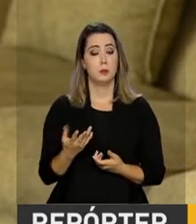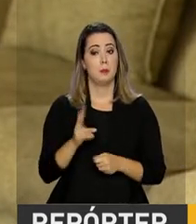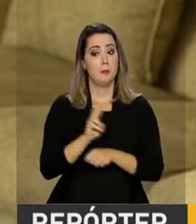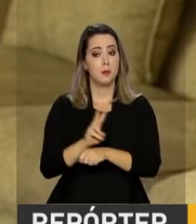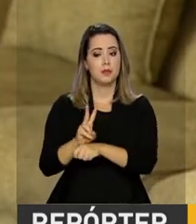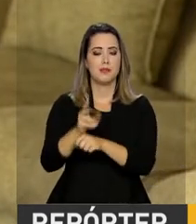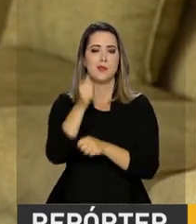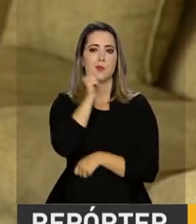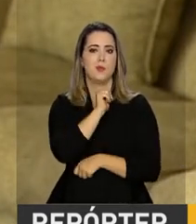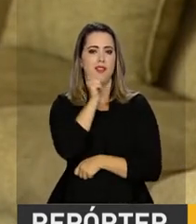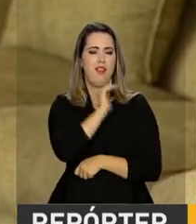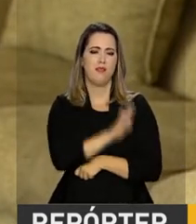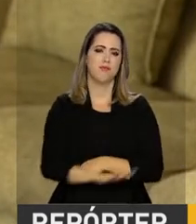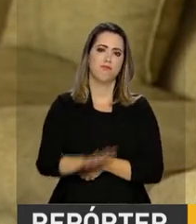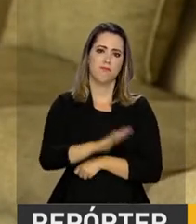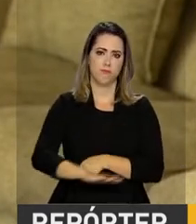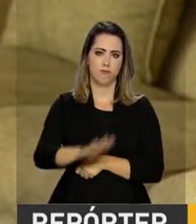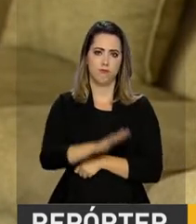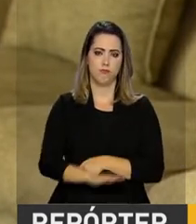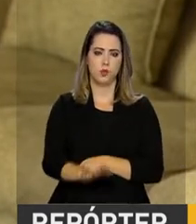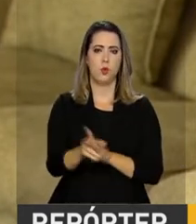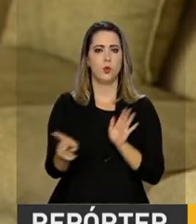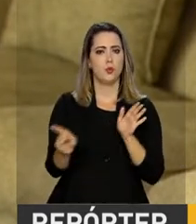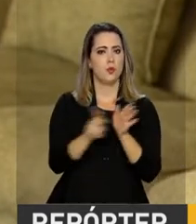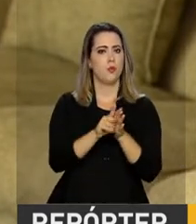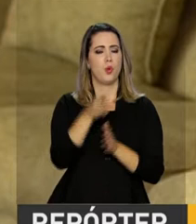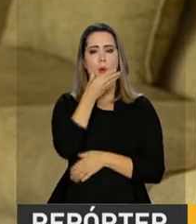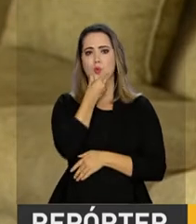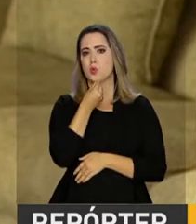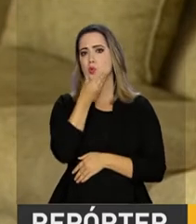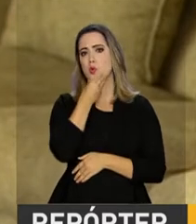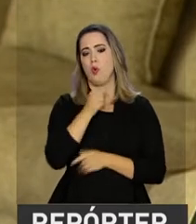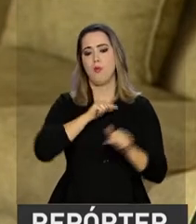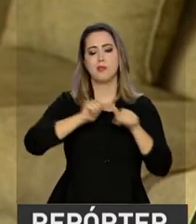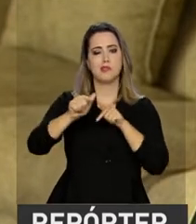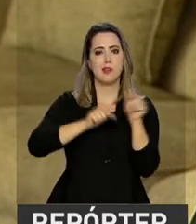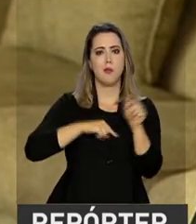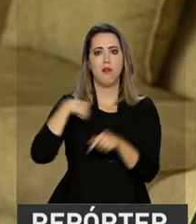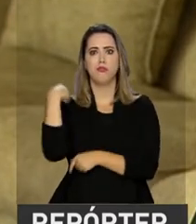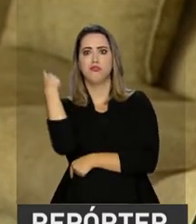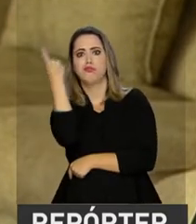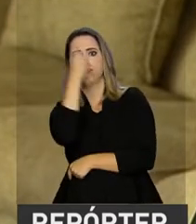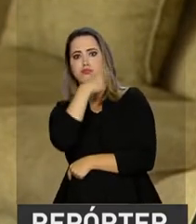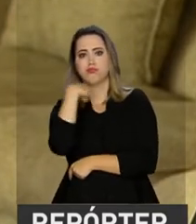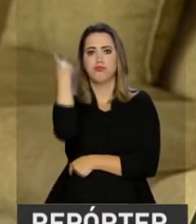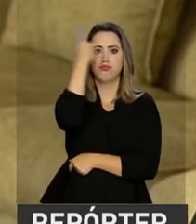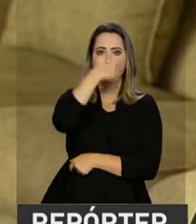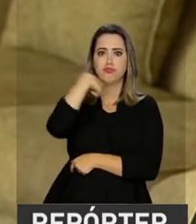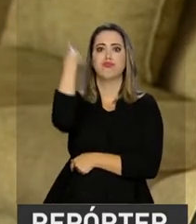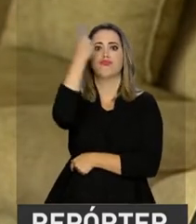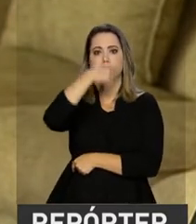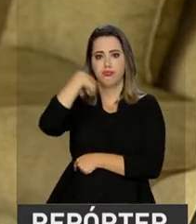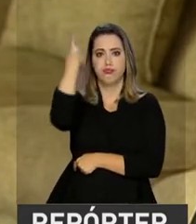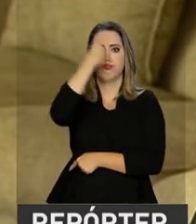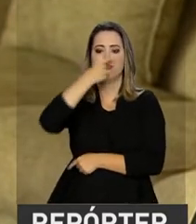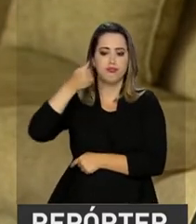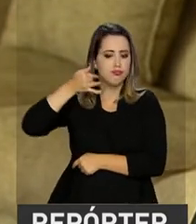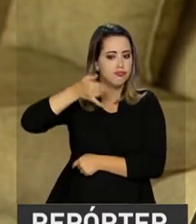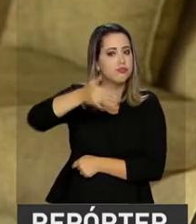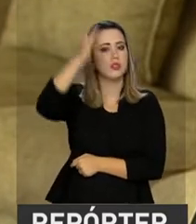As mulheres, as crianças, os próprios homens trabalhavam jornadas muito estendidas